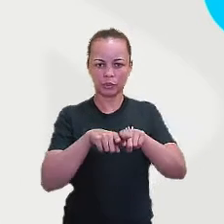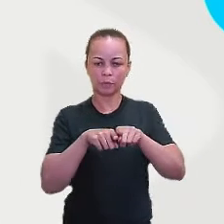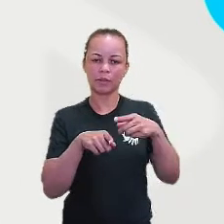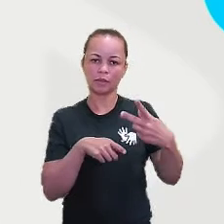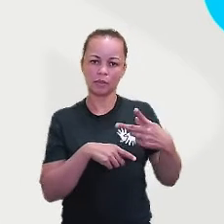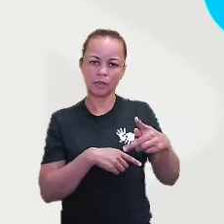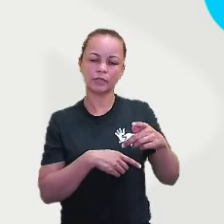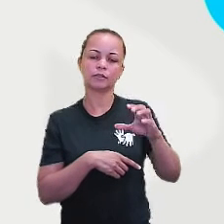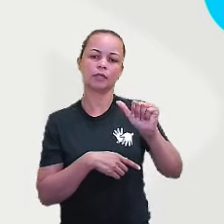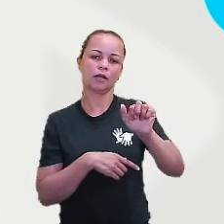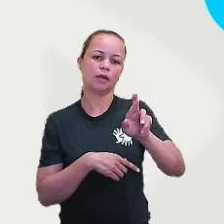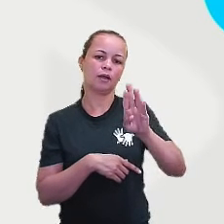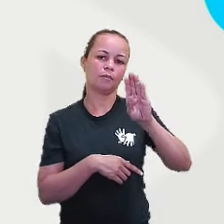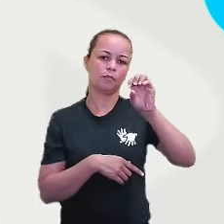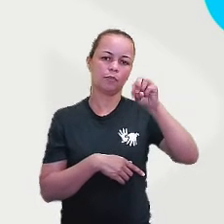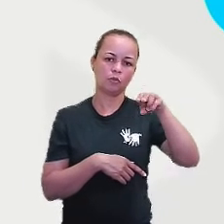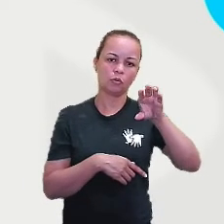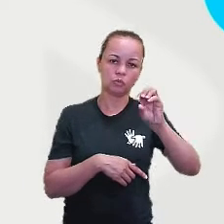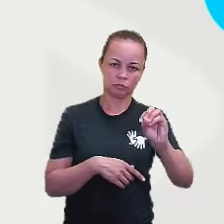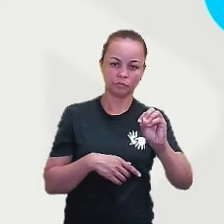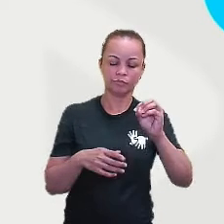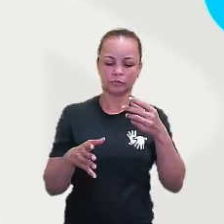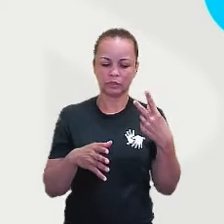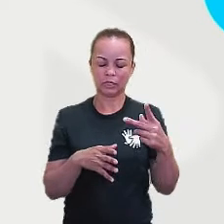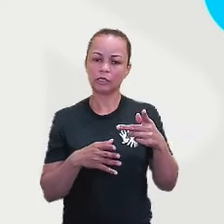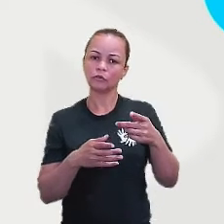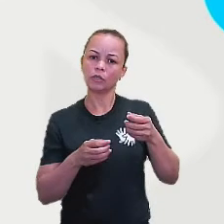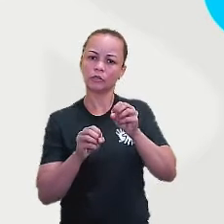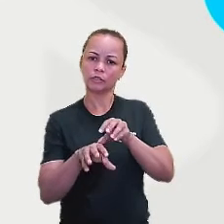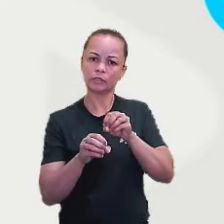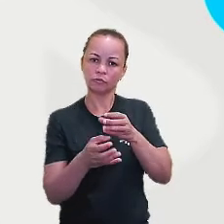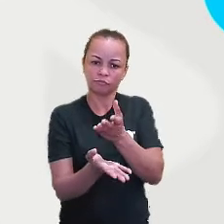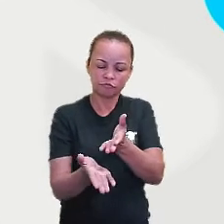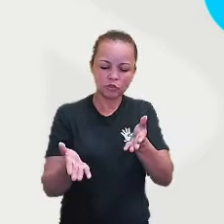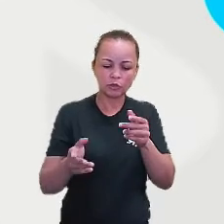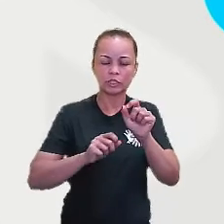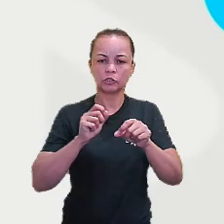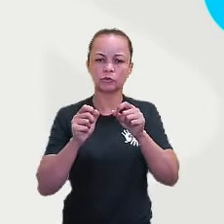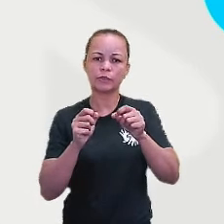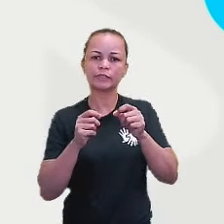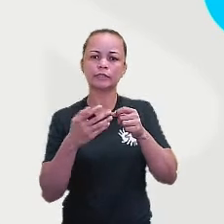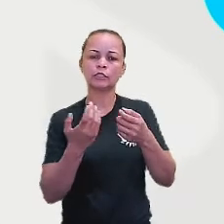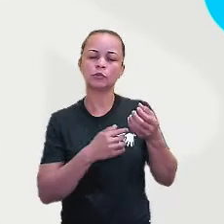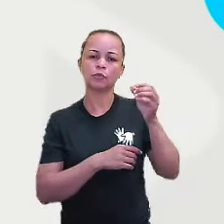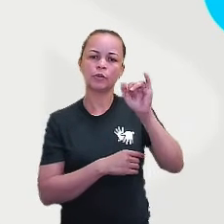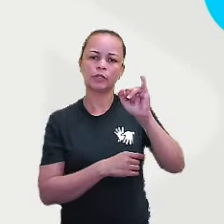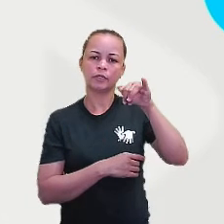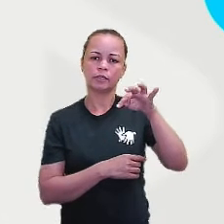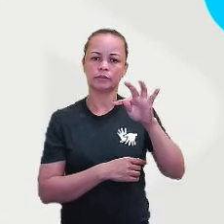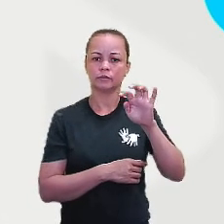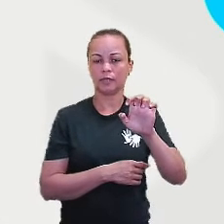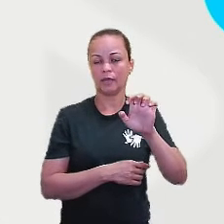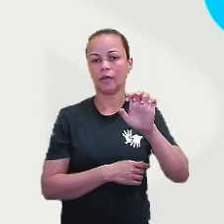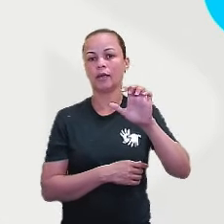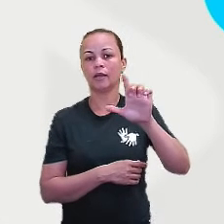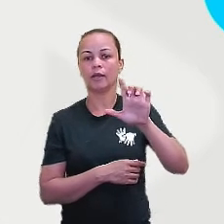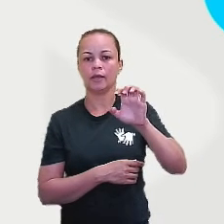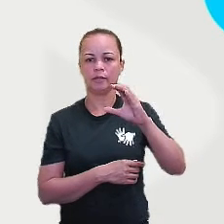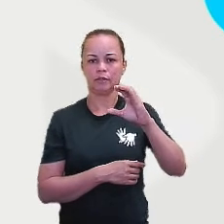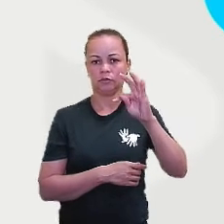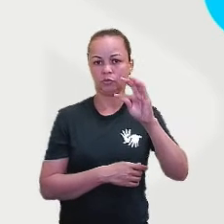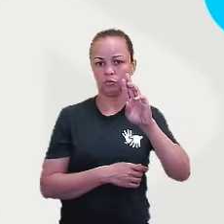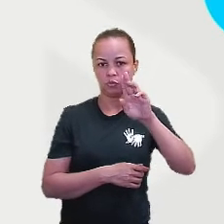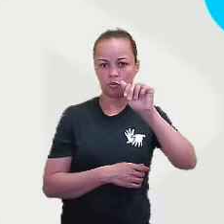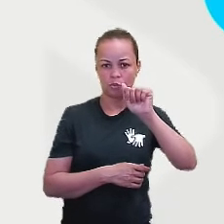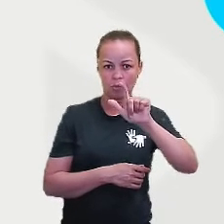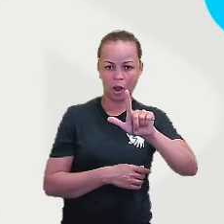é exatamente o objetivo dessa aula, é dar a você instrumentação intelectual para você compreender isso, para que você possa aumentar seu